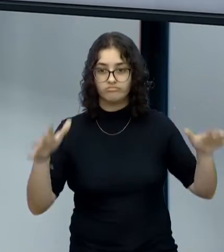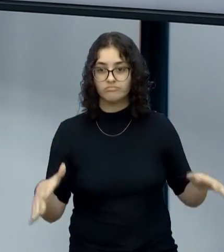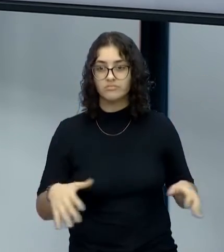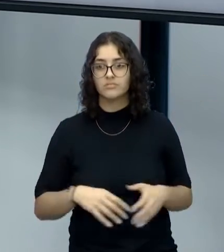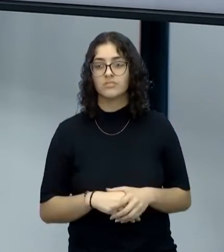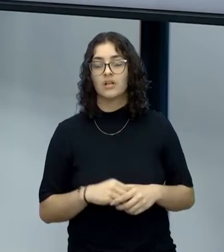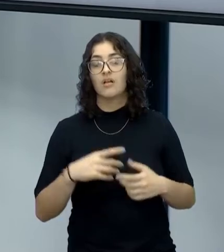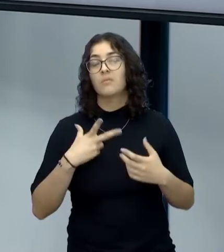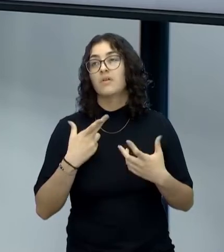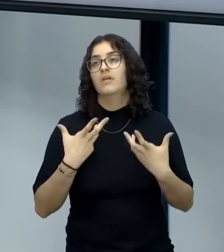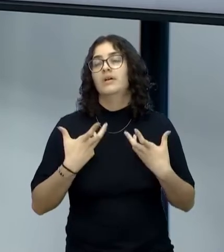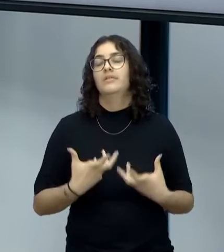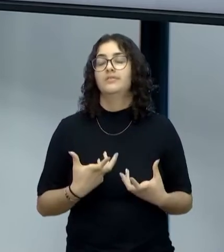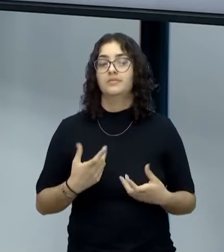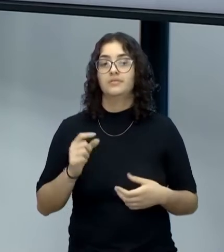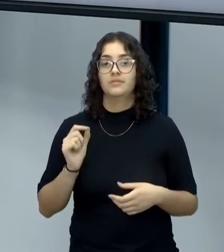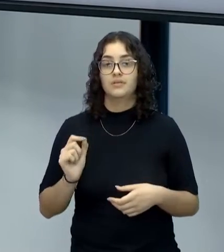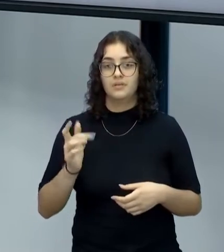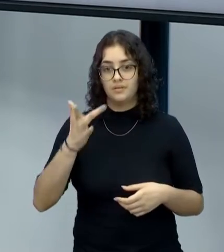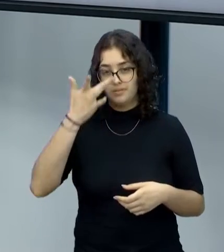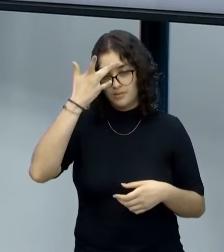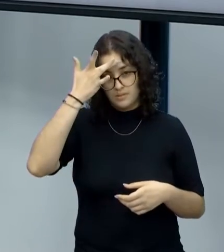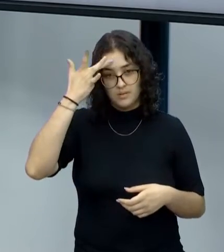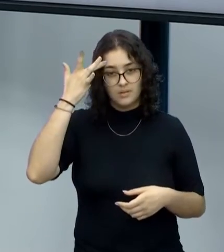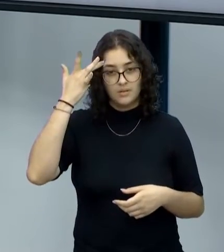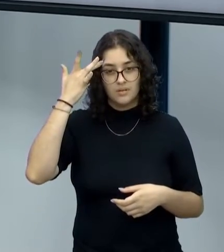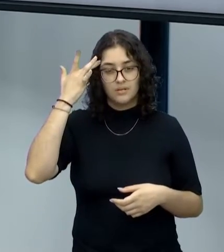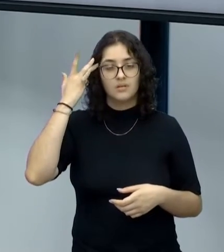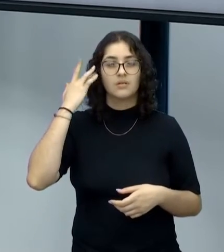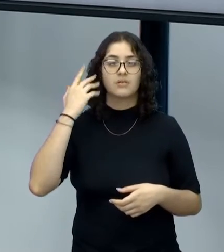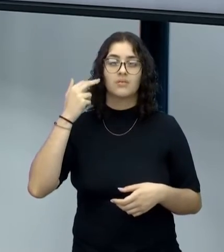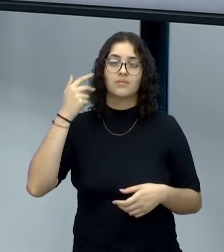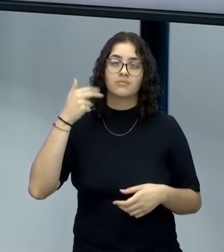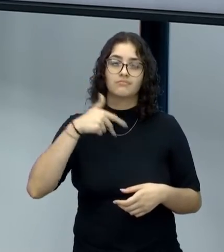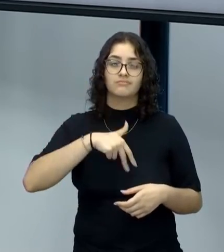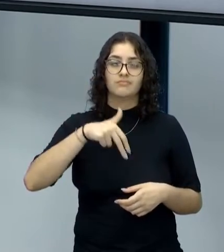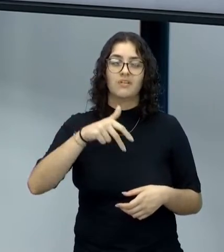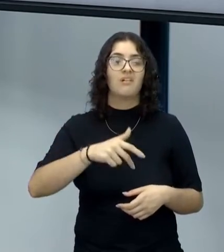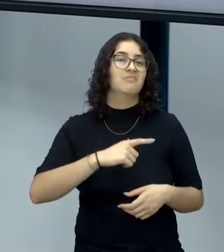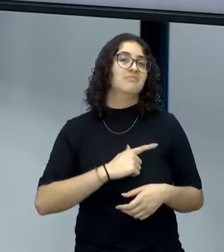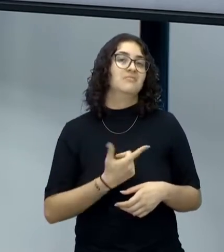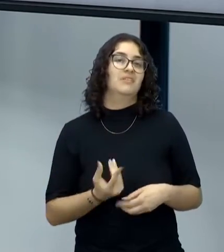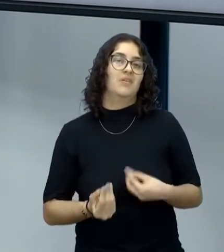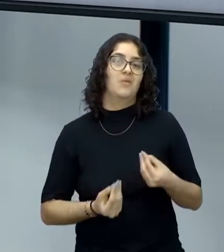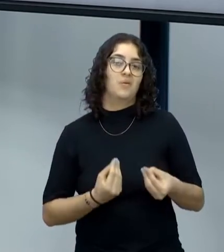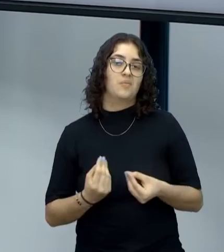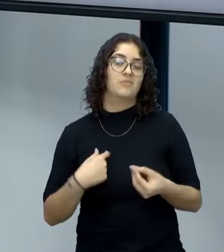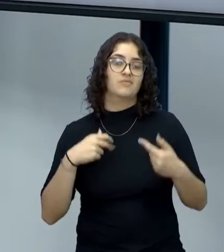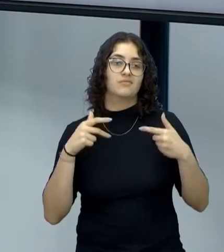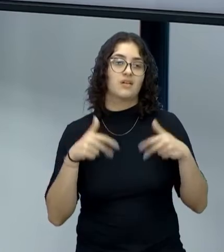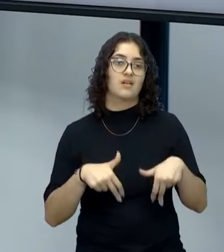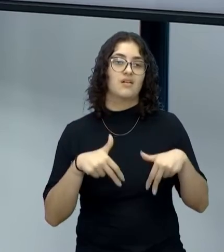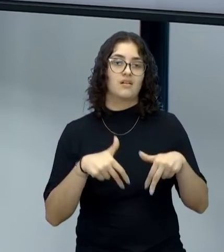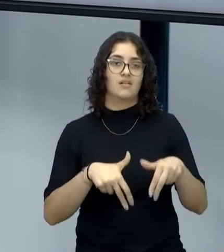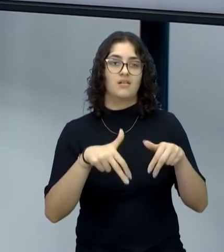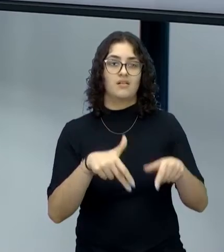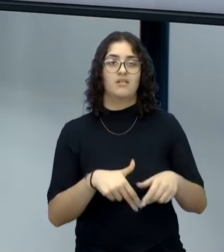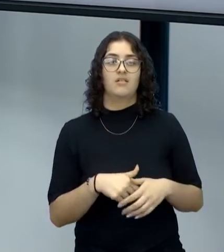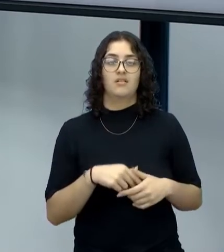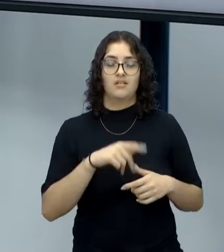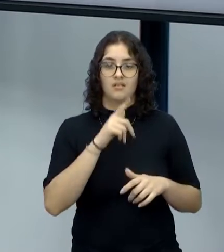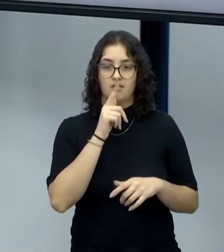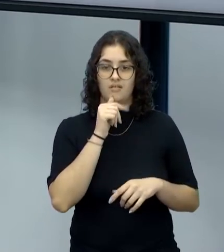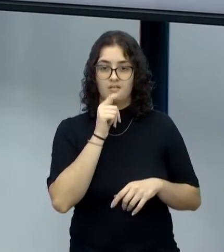E a gente está cansado de ver aí pessoas, né, caminhando, não tem jeito, eu vou caminhar ali naquela